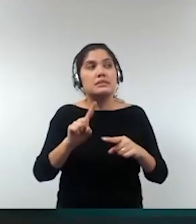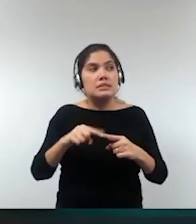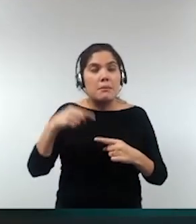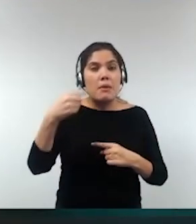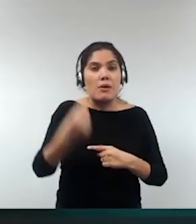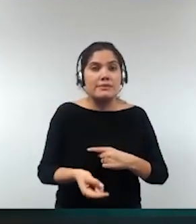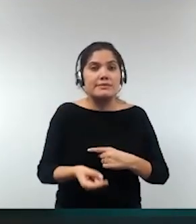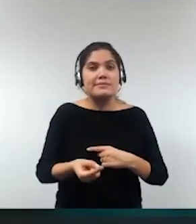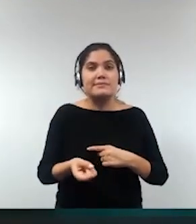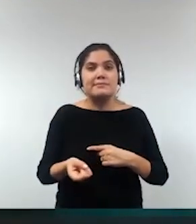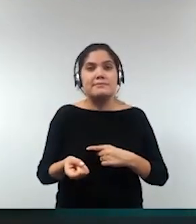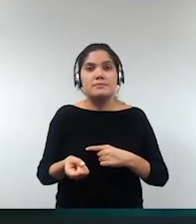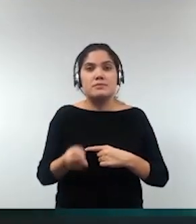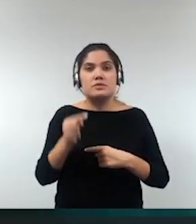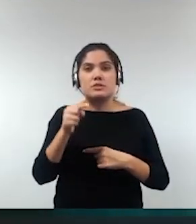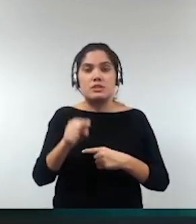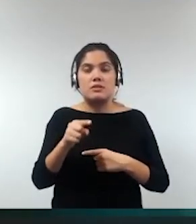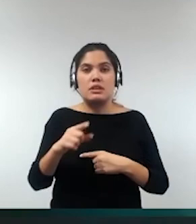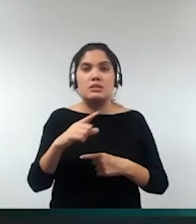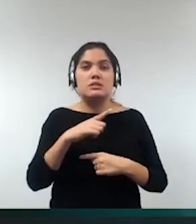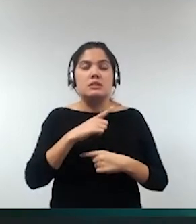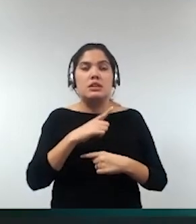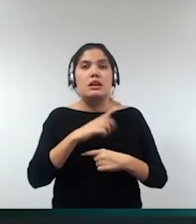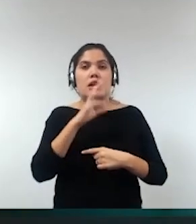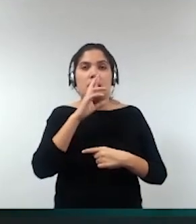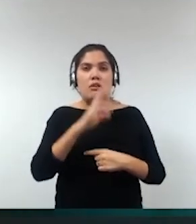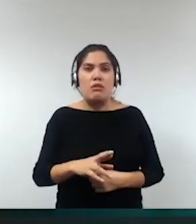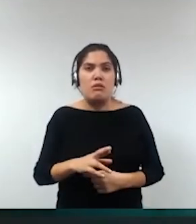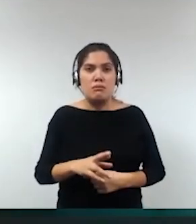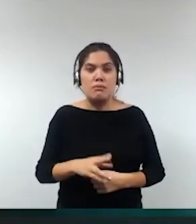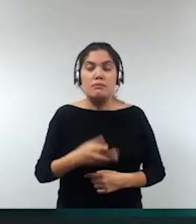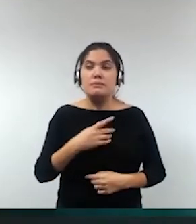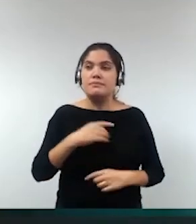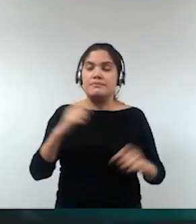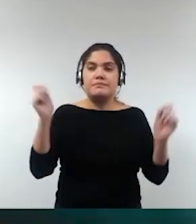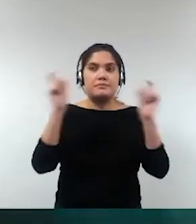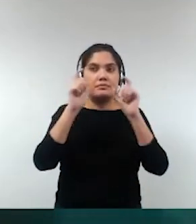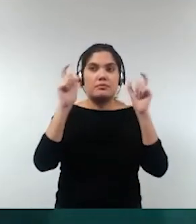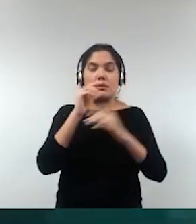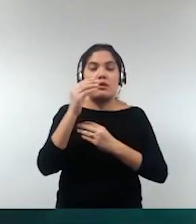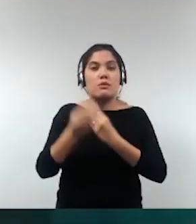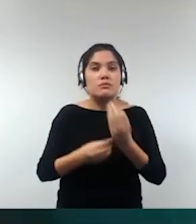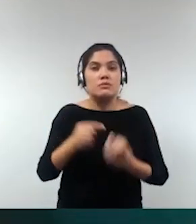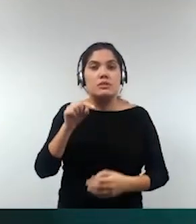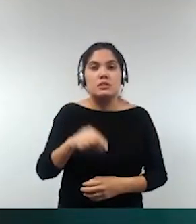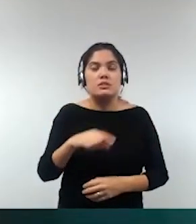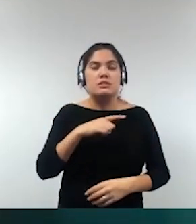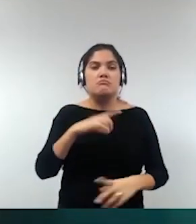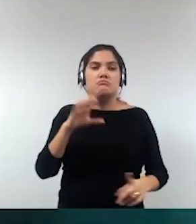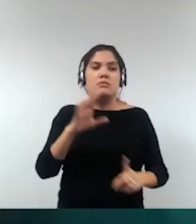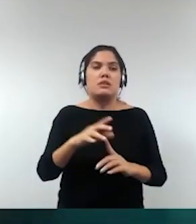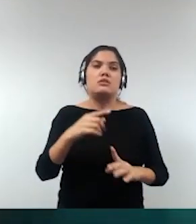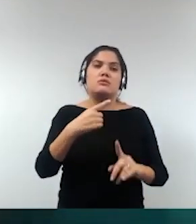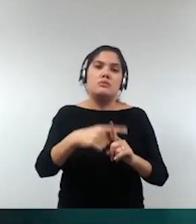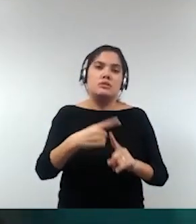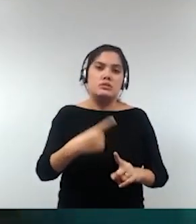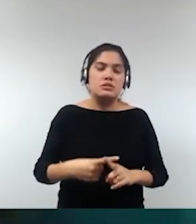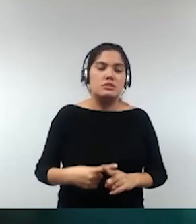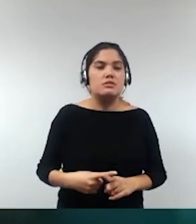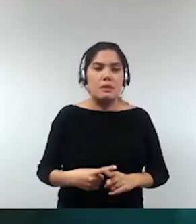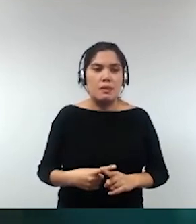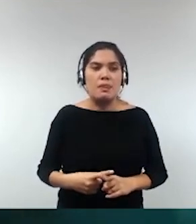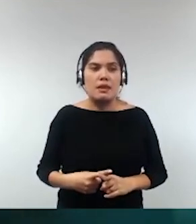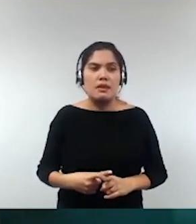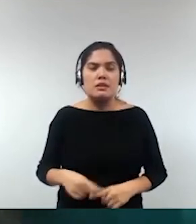depois que você traz o resultado, é impressionante como isso tem um impacto positivo, né? Assim,